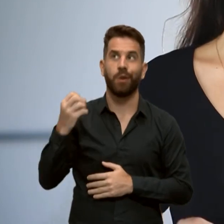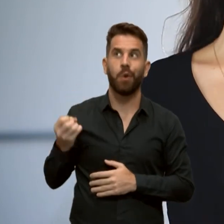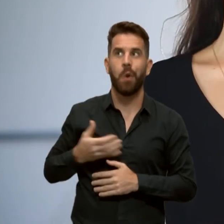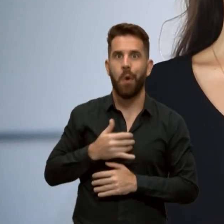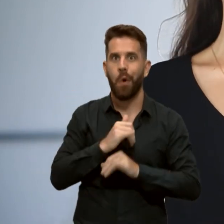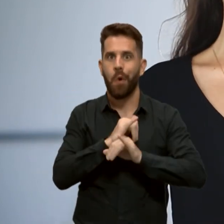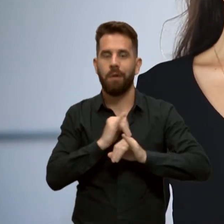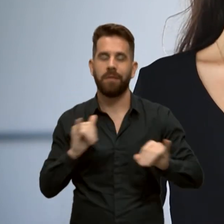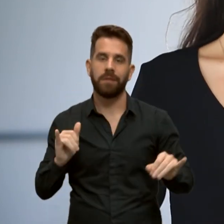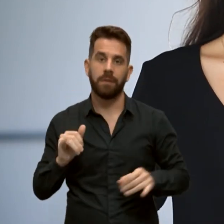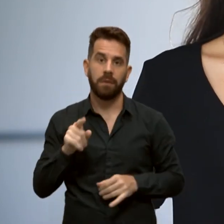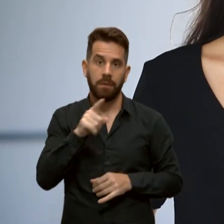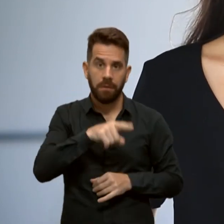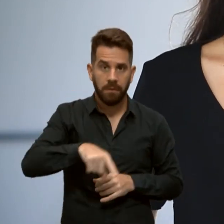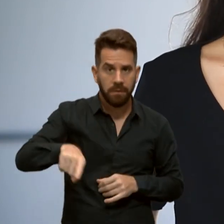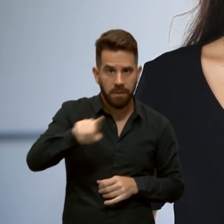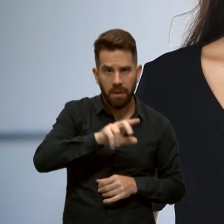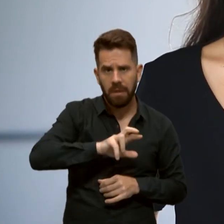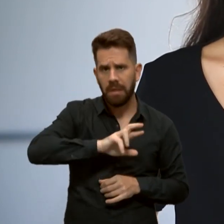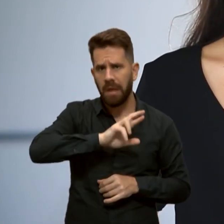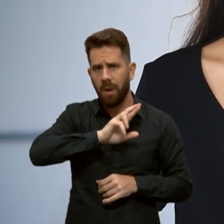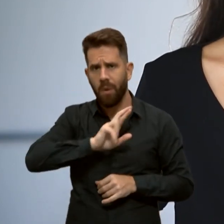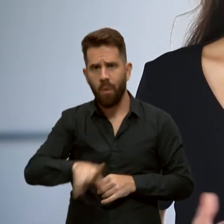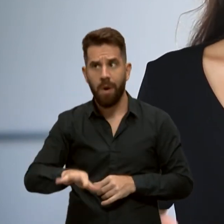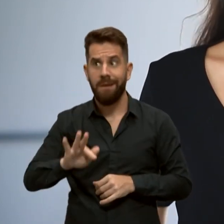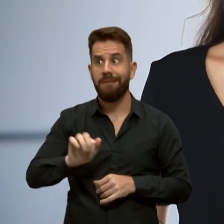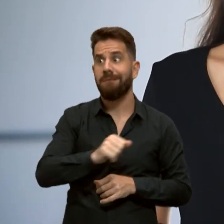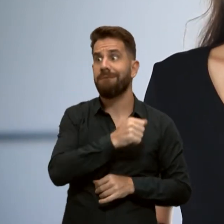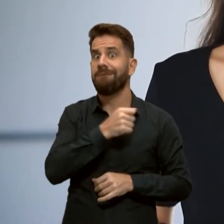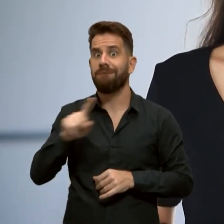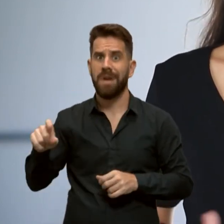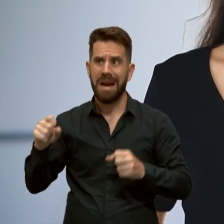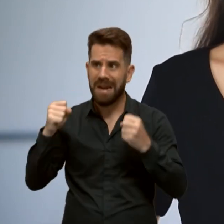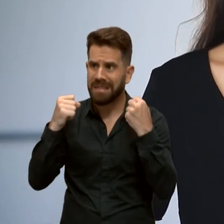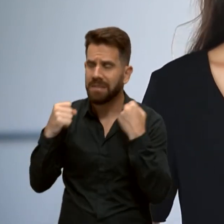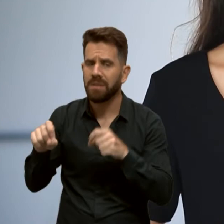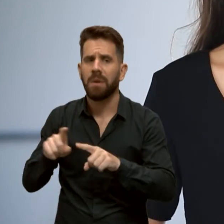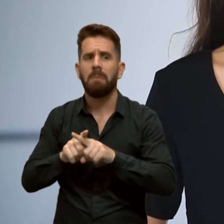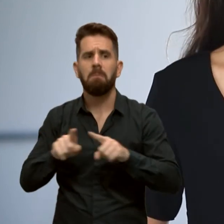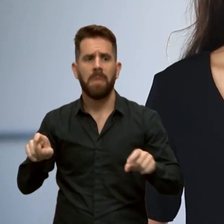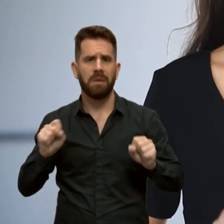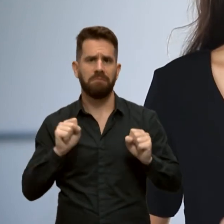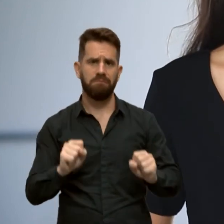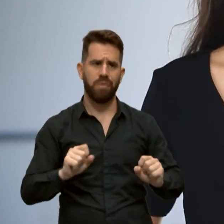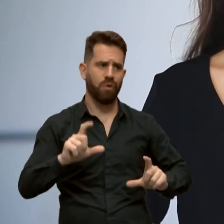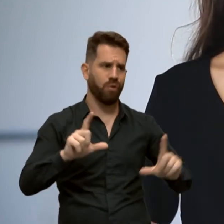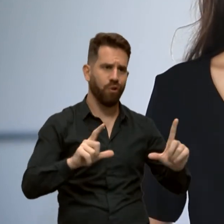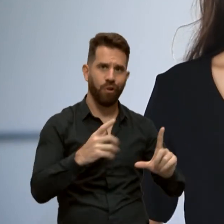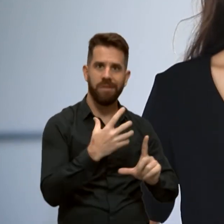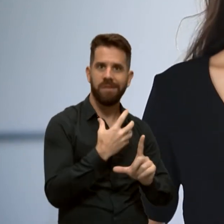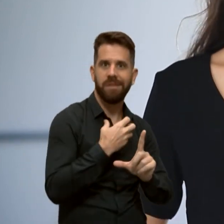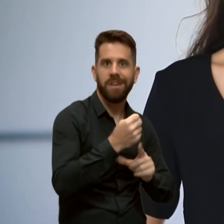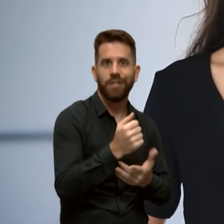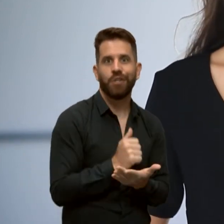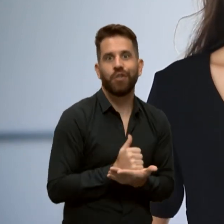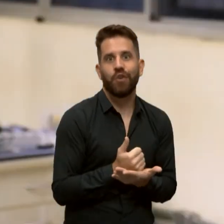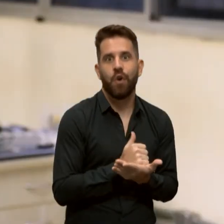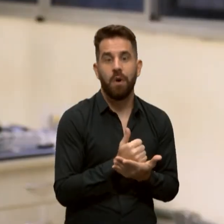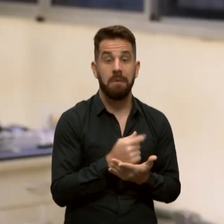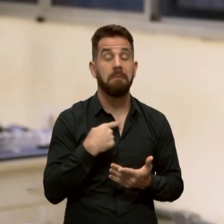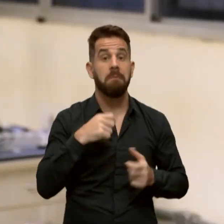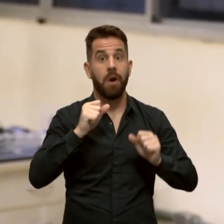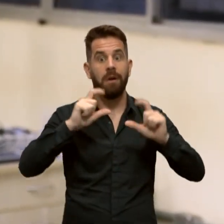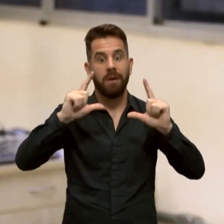nos Exergames? Cientistas da UFG identificaram inclusive que eles podem ajudar a diminuir a ansiedade. Olha só.